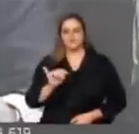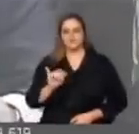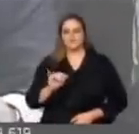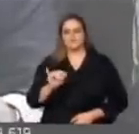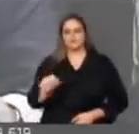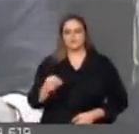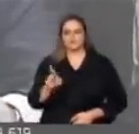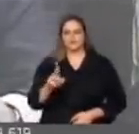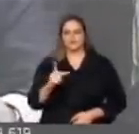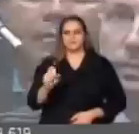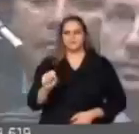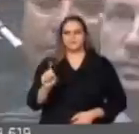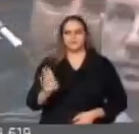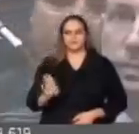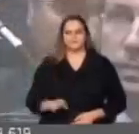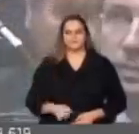PSTB.